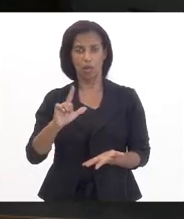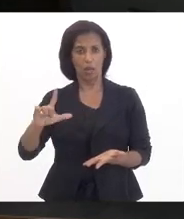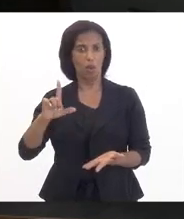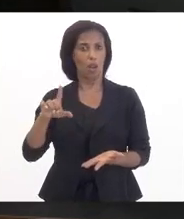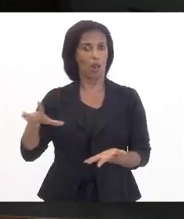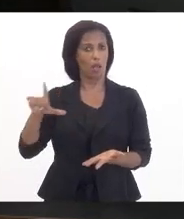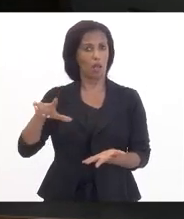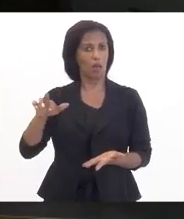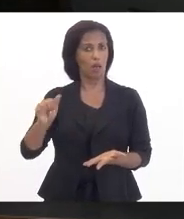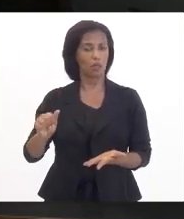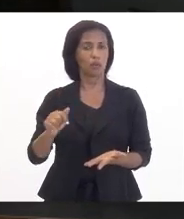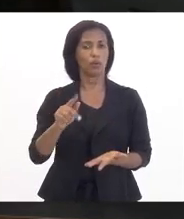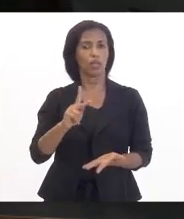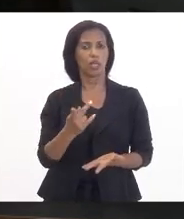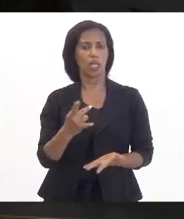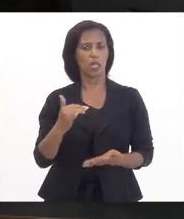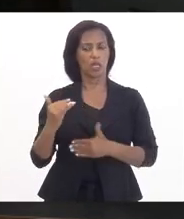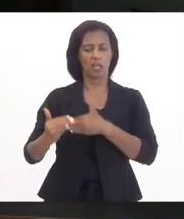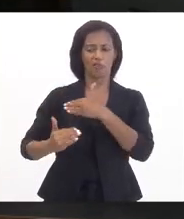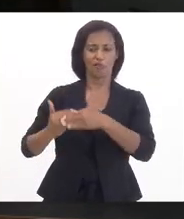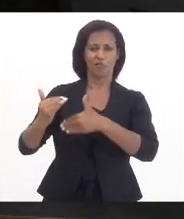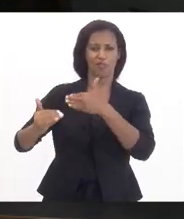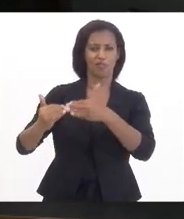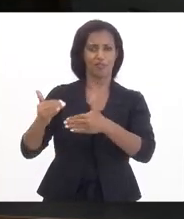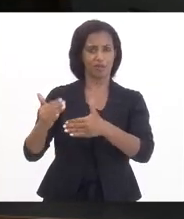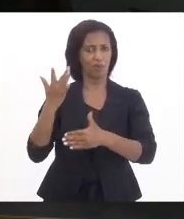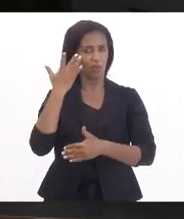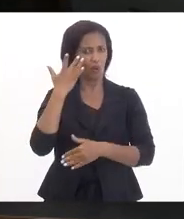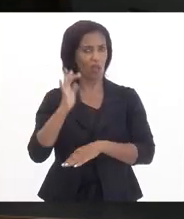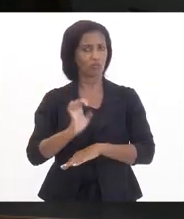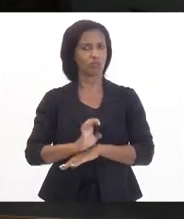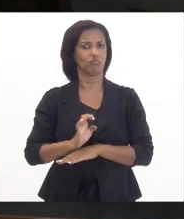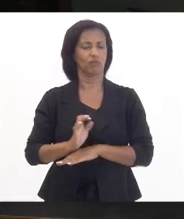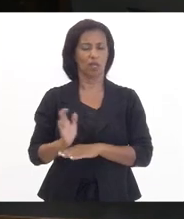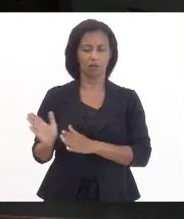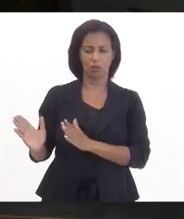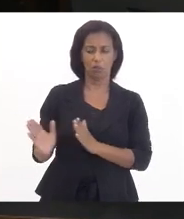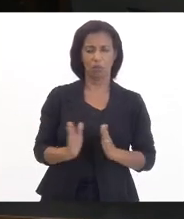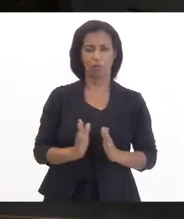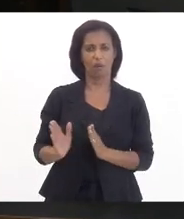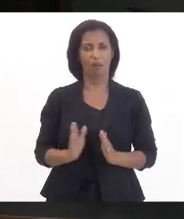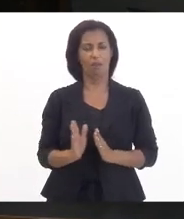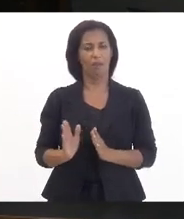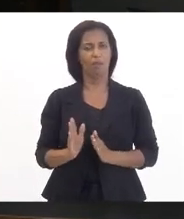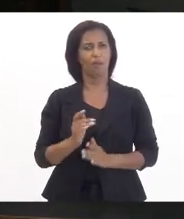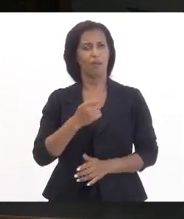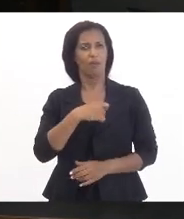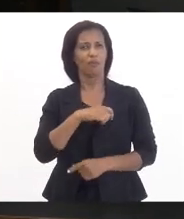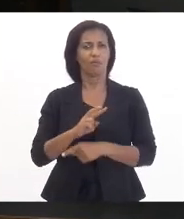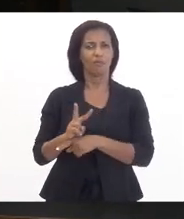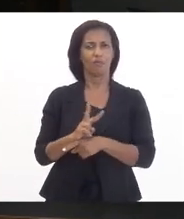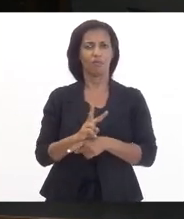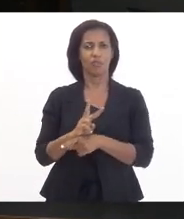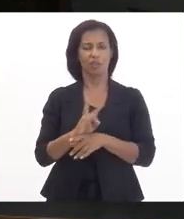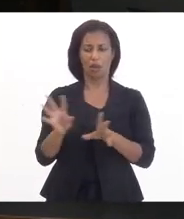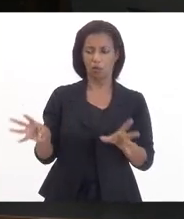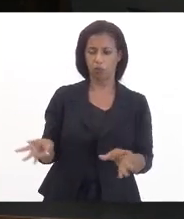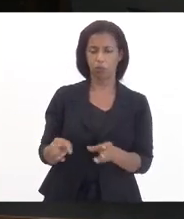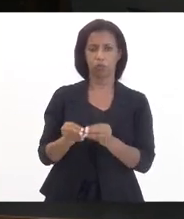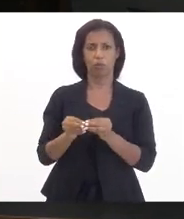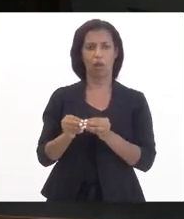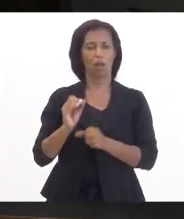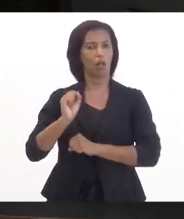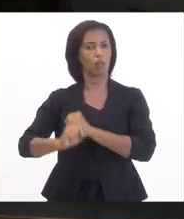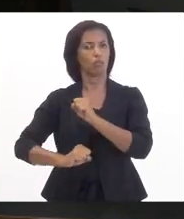Henrique. É um processo de evolução. Acho que o Estado passou por um tempo fiscal muito complexo. Nós já, ano